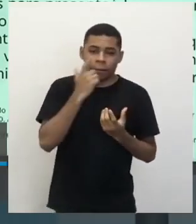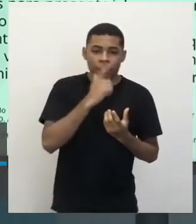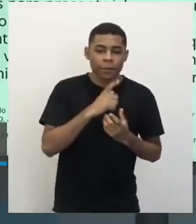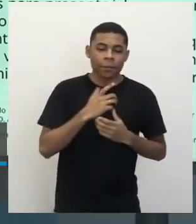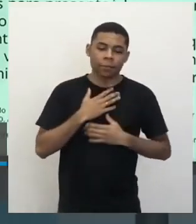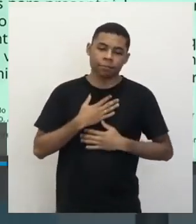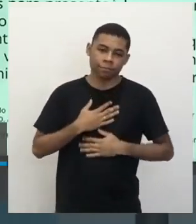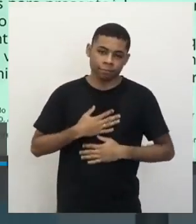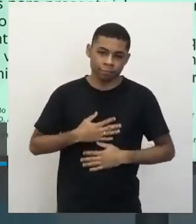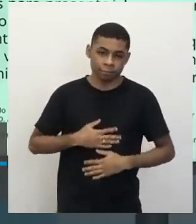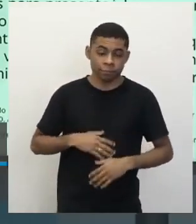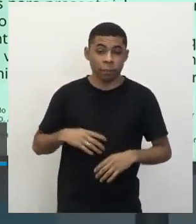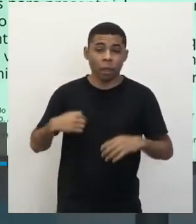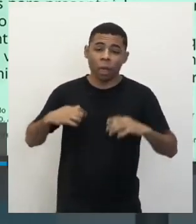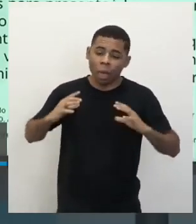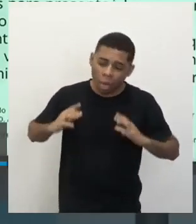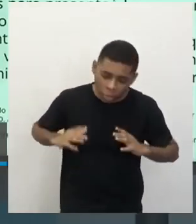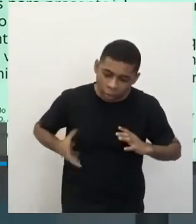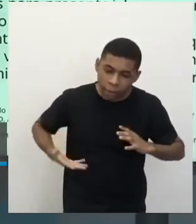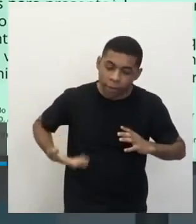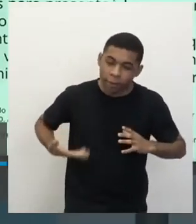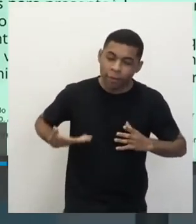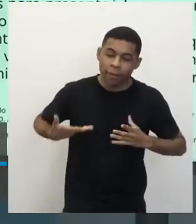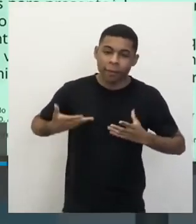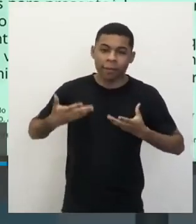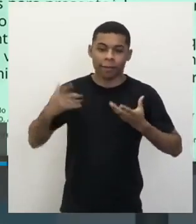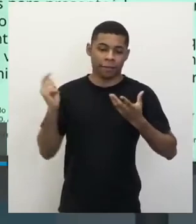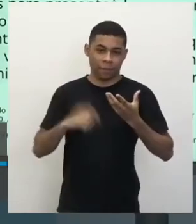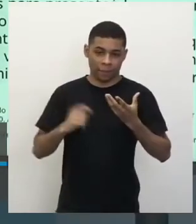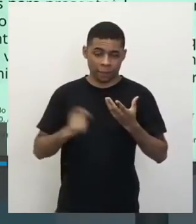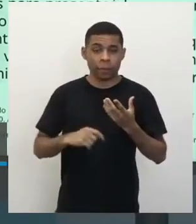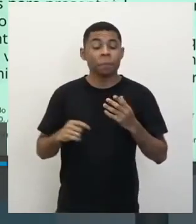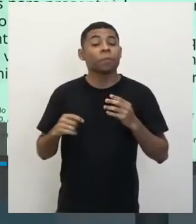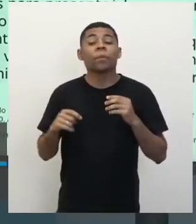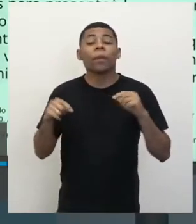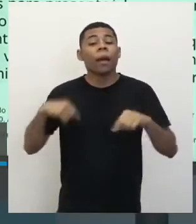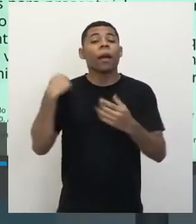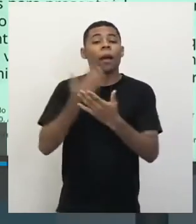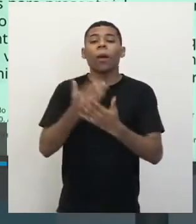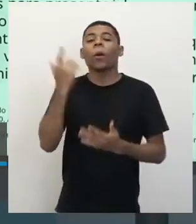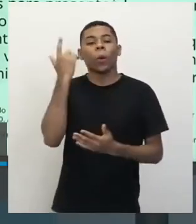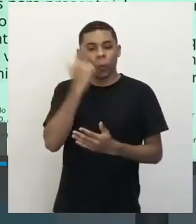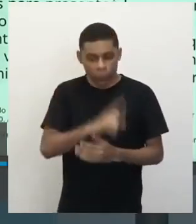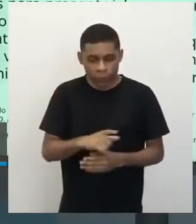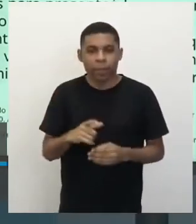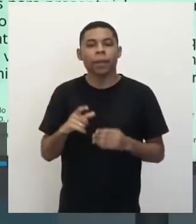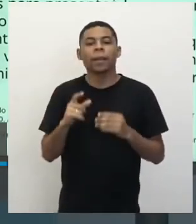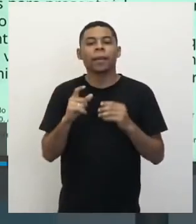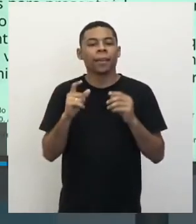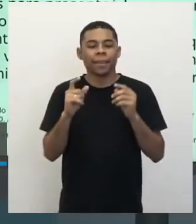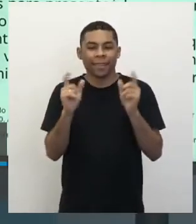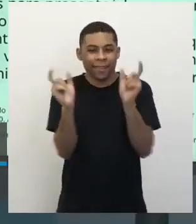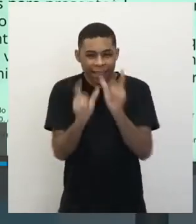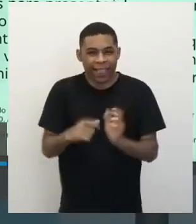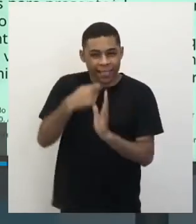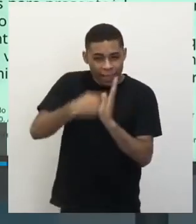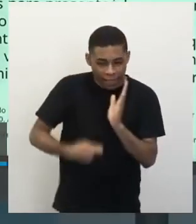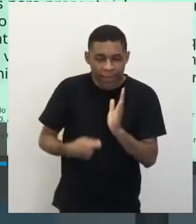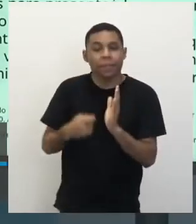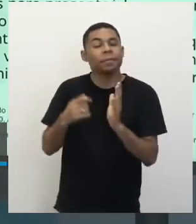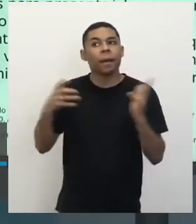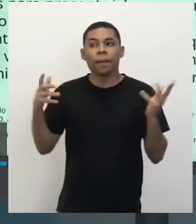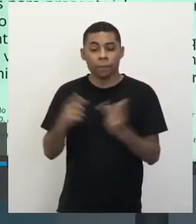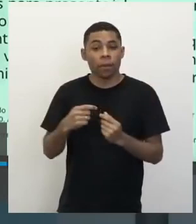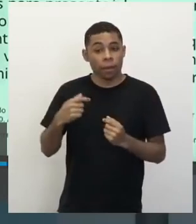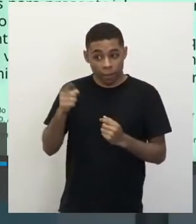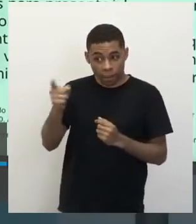vamos dizer assim, reverter a situação. E ele continua fazendo assim resenhas maravilhosas. Eu também comecei a segui-lo nas redes sociais, porque